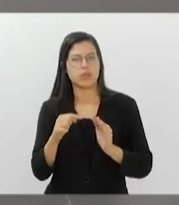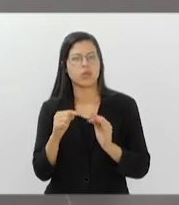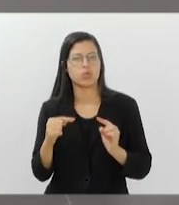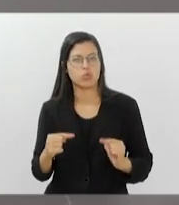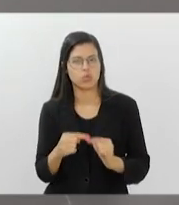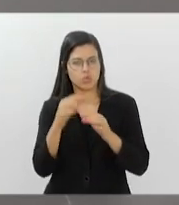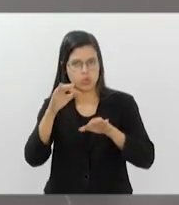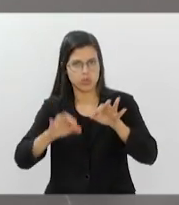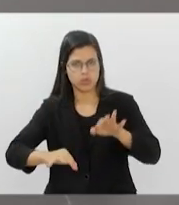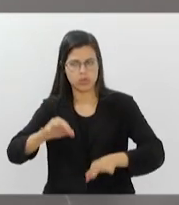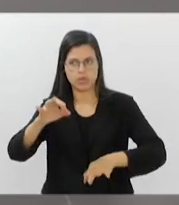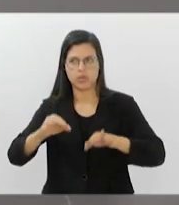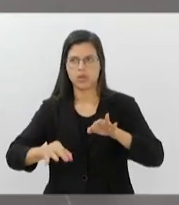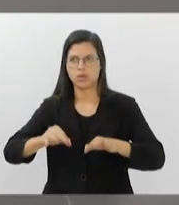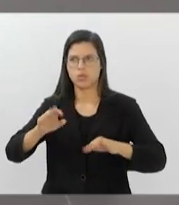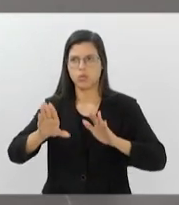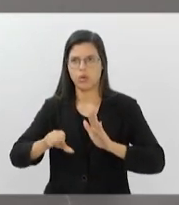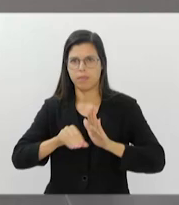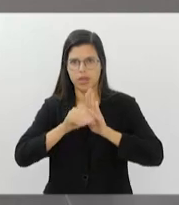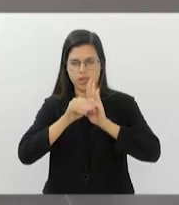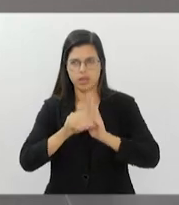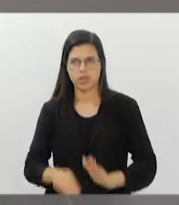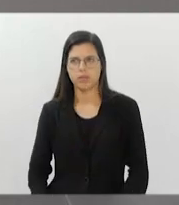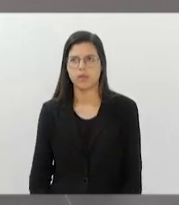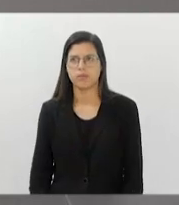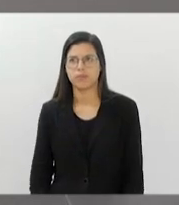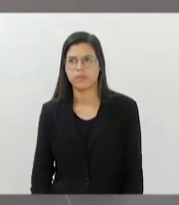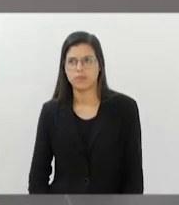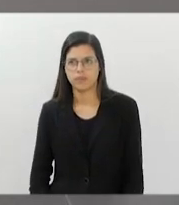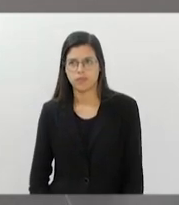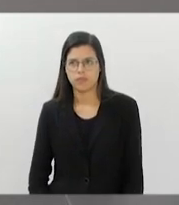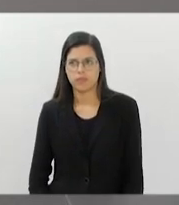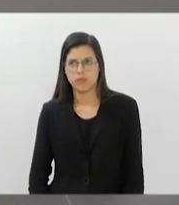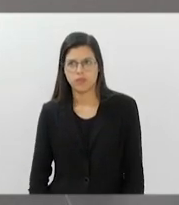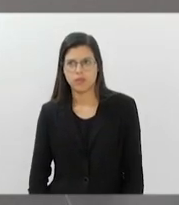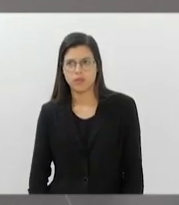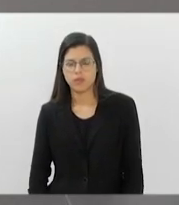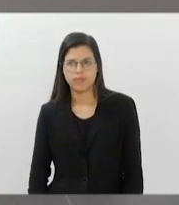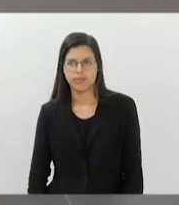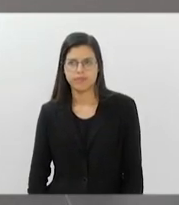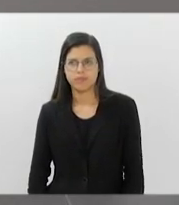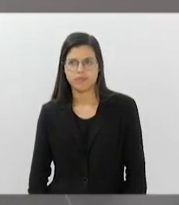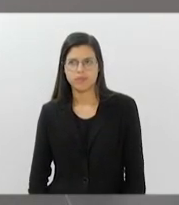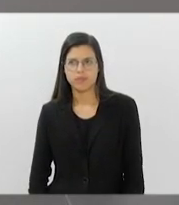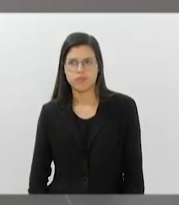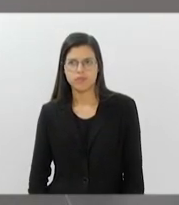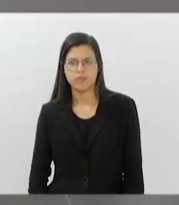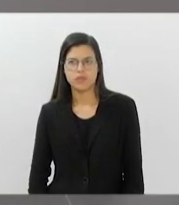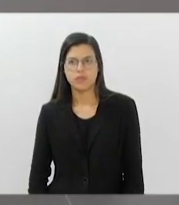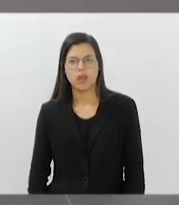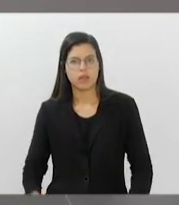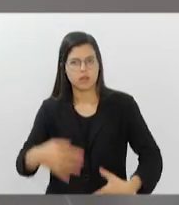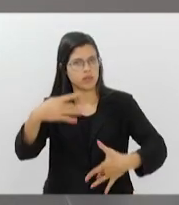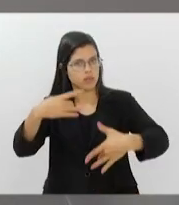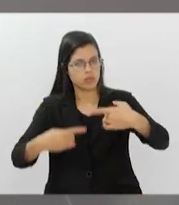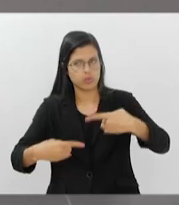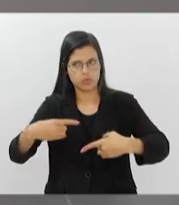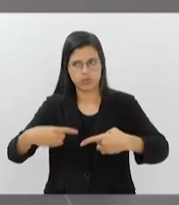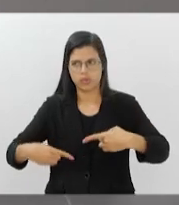com emenda, que tirou aqui a questão dos gravames. Em